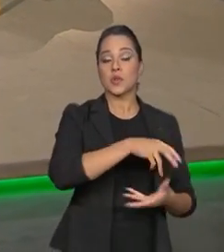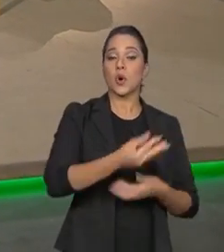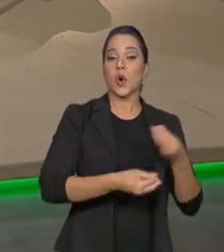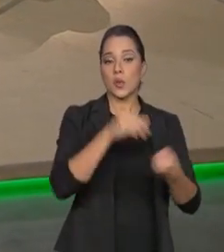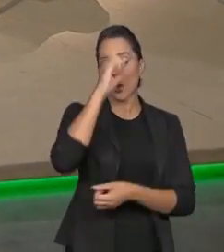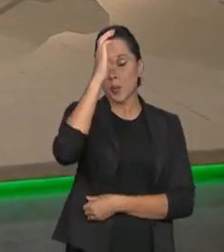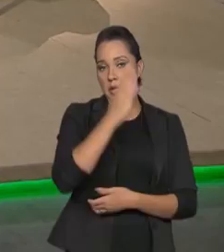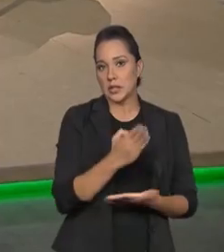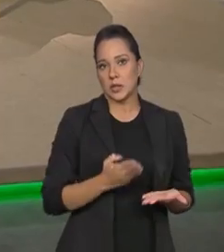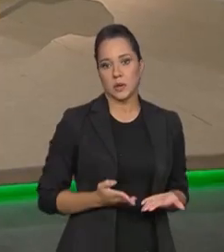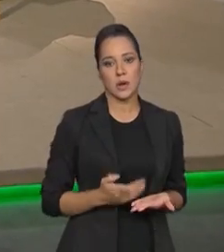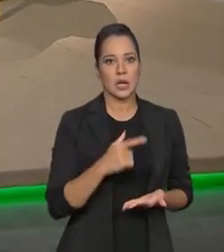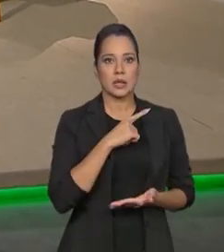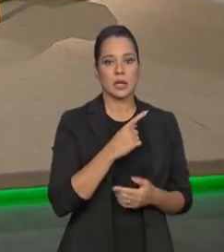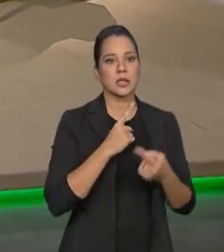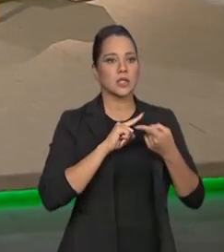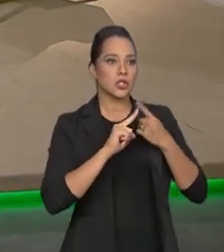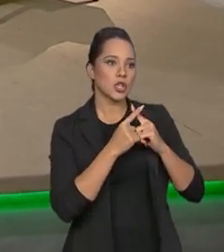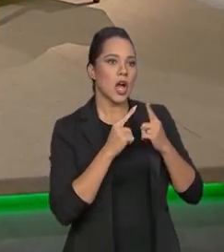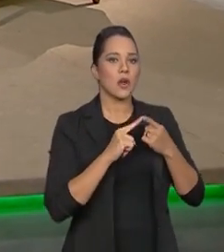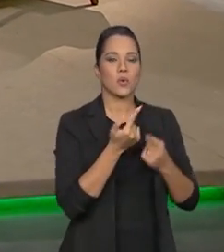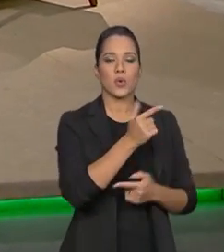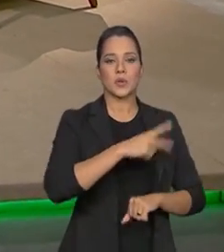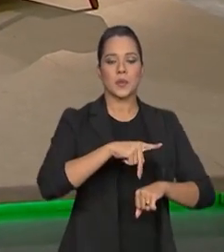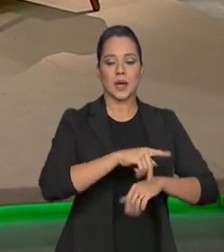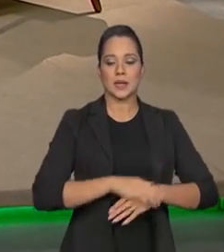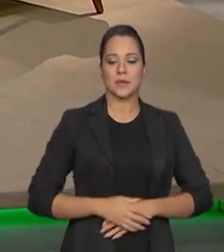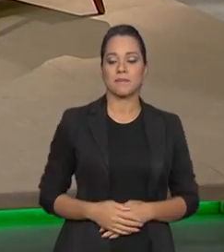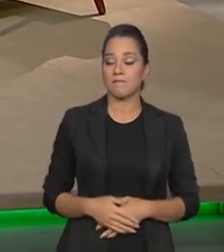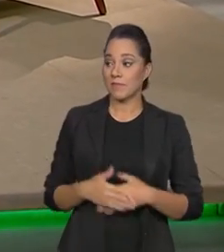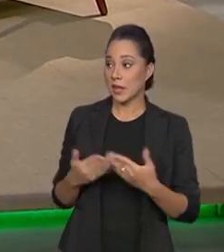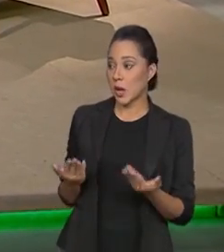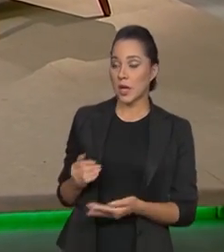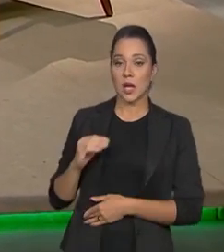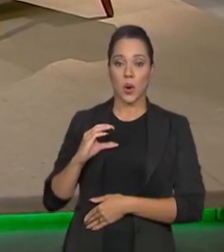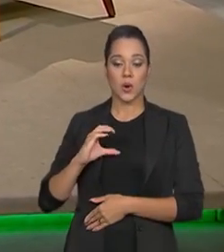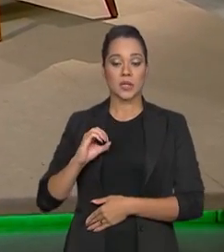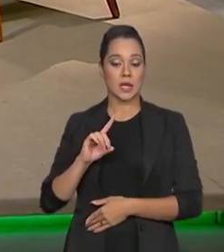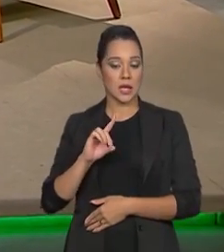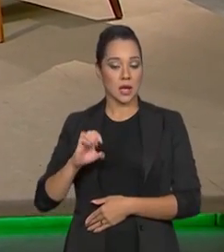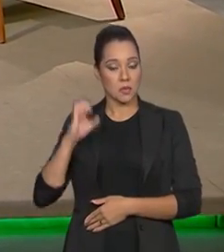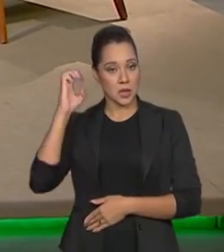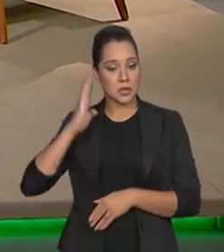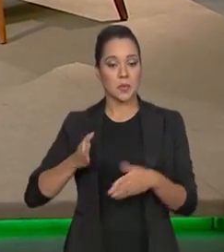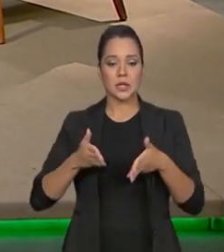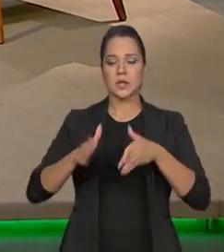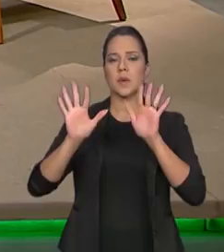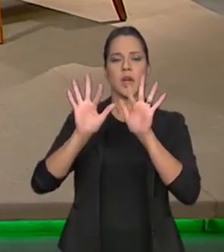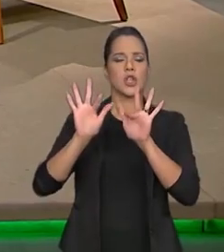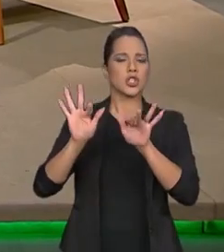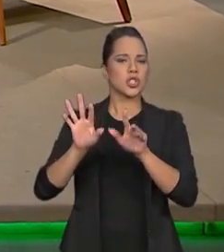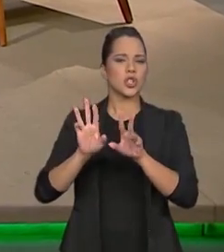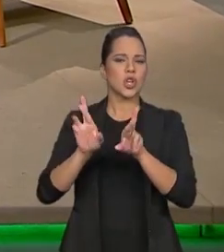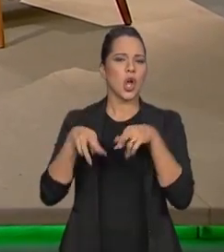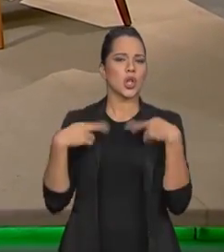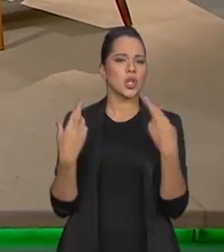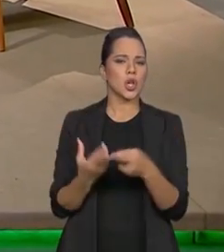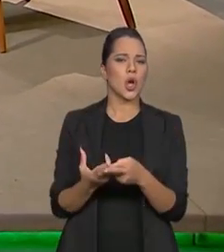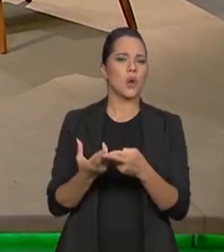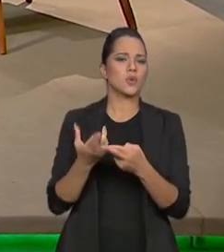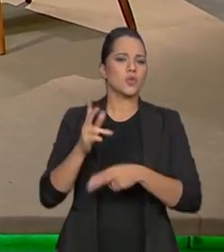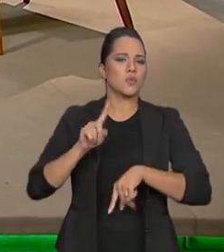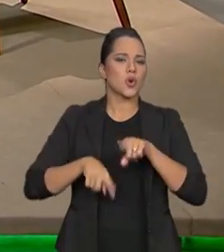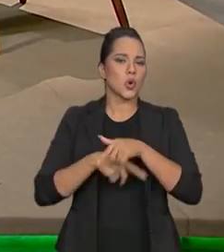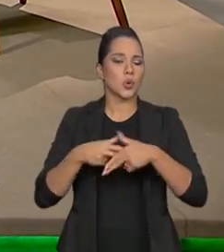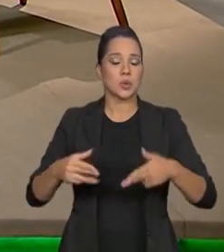o Brasil se coloca ali nesse diálogo em outros países então além da ocdel o Brasil participa de vários fogos de segurança de produto e quando tem